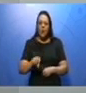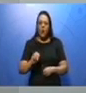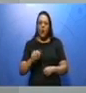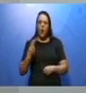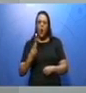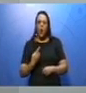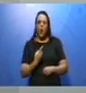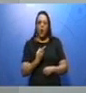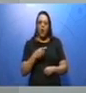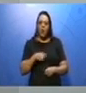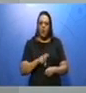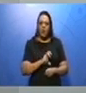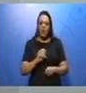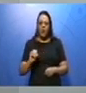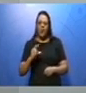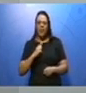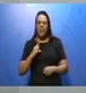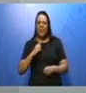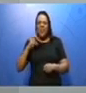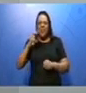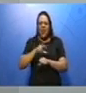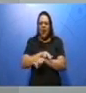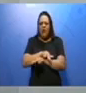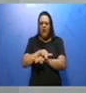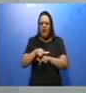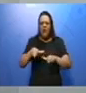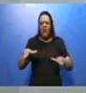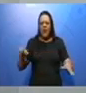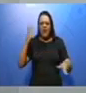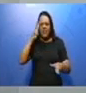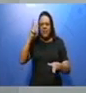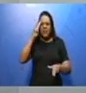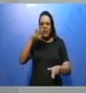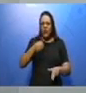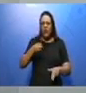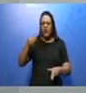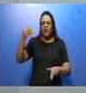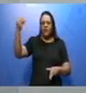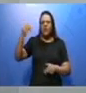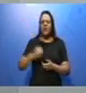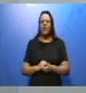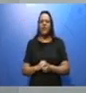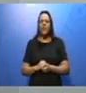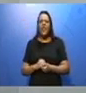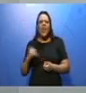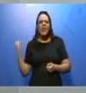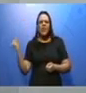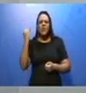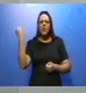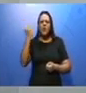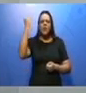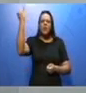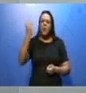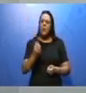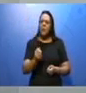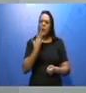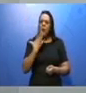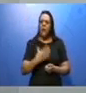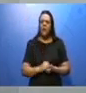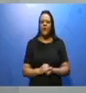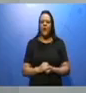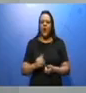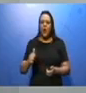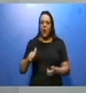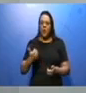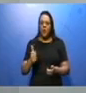narrativas de relatos de viagem, eram muito importantes, muito fortes. O primeiro livro aí de grande destaque se chama As Viagens, de Marco